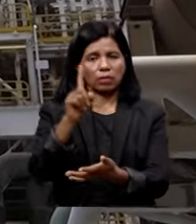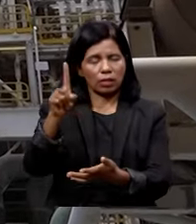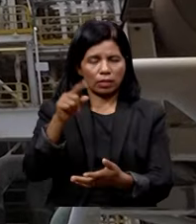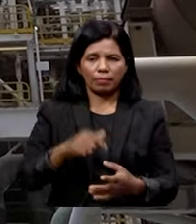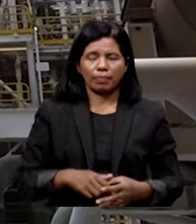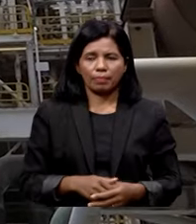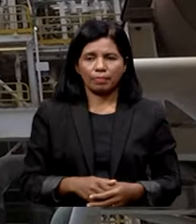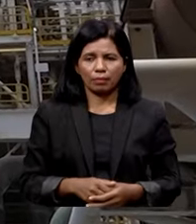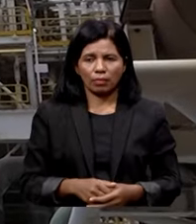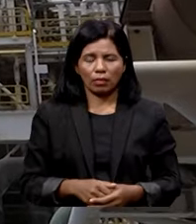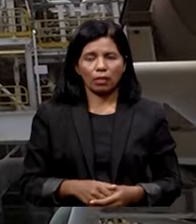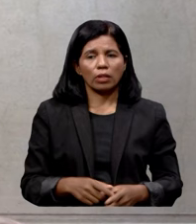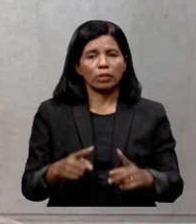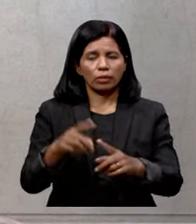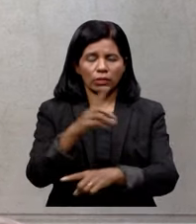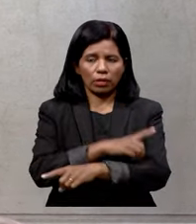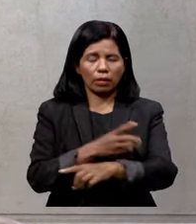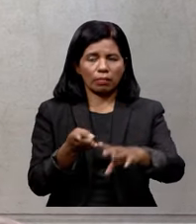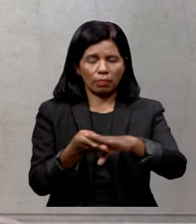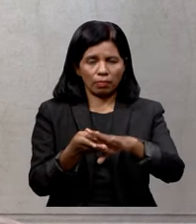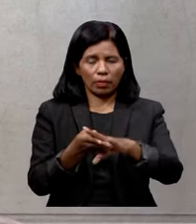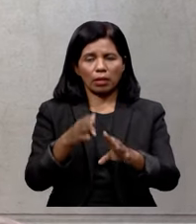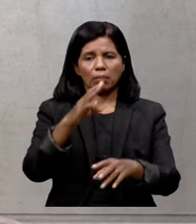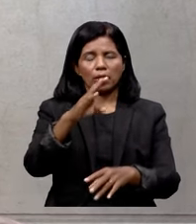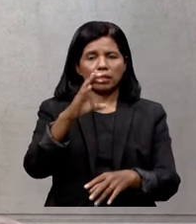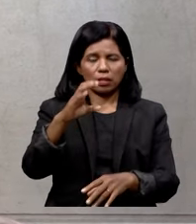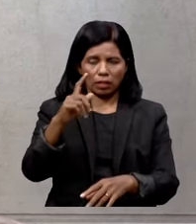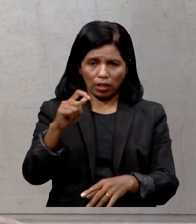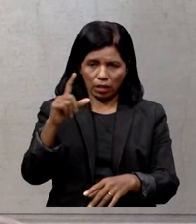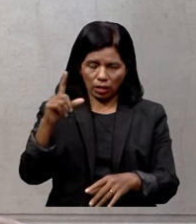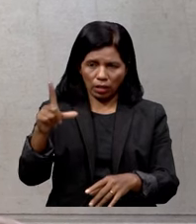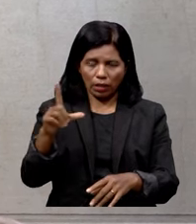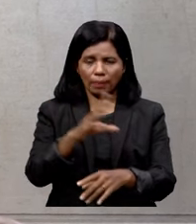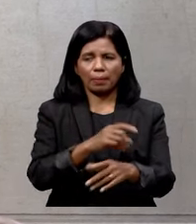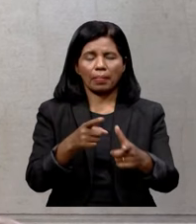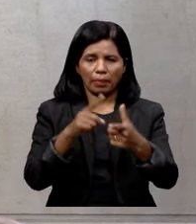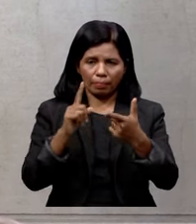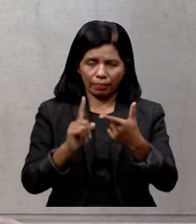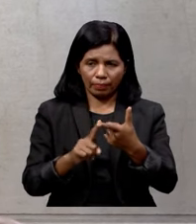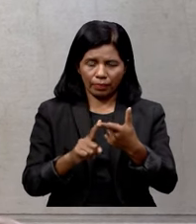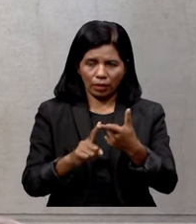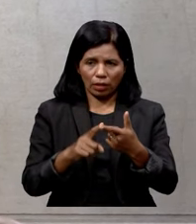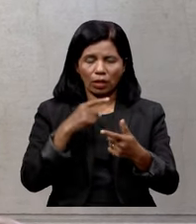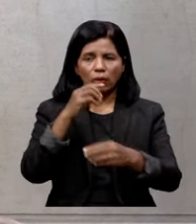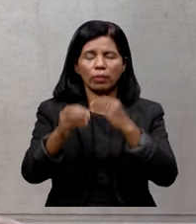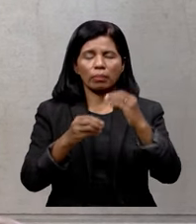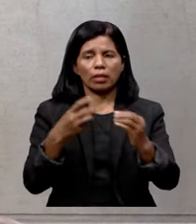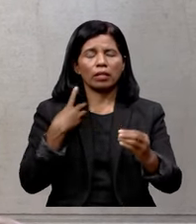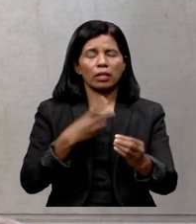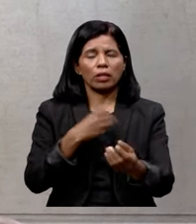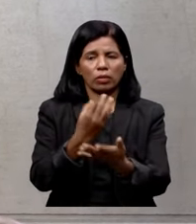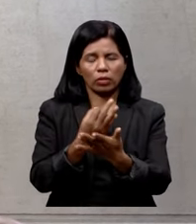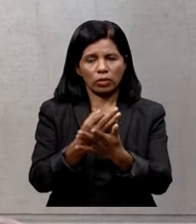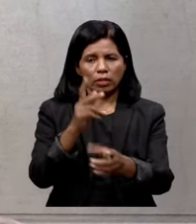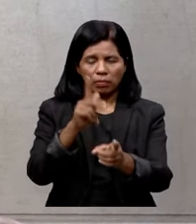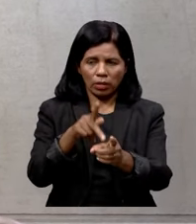Ohin, Banco Central atualiza a excelência senhor presidente da República, kata kita nina fundo minerai nina